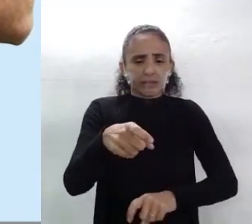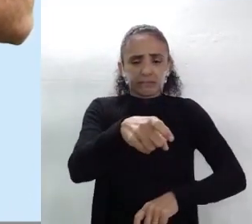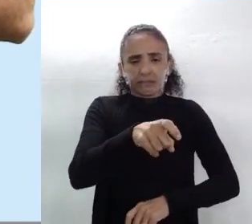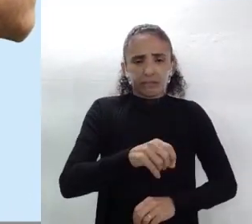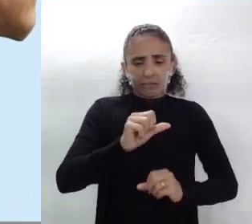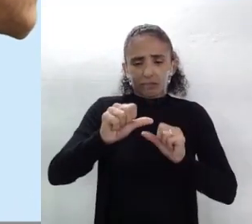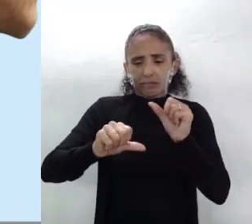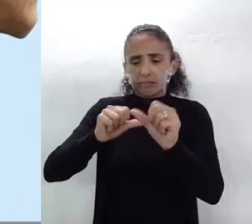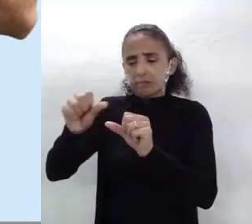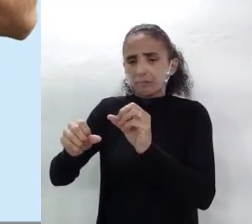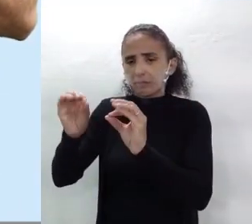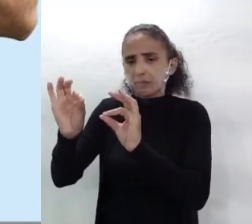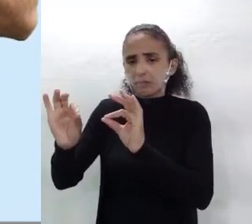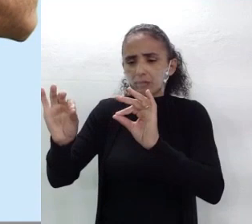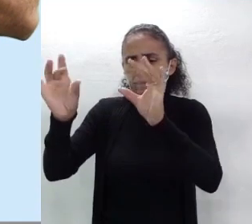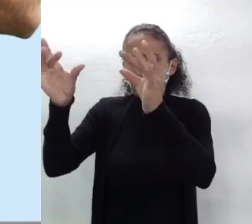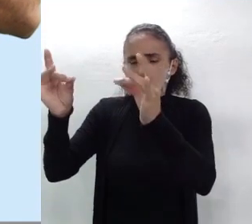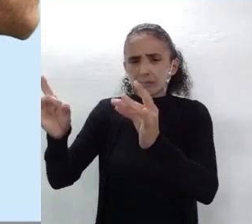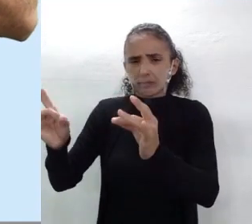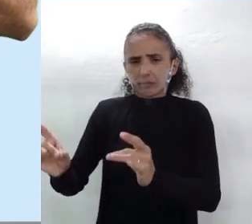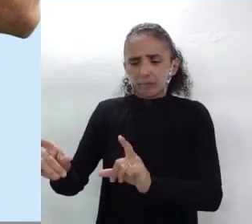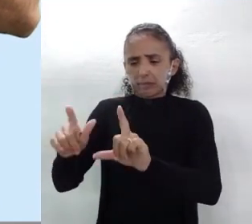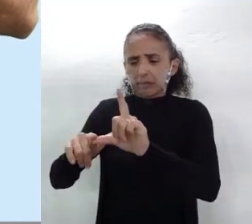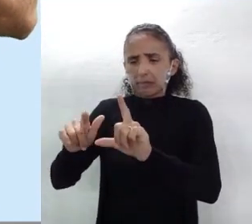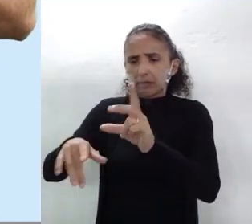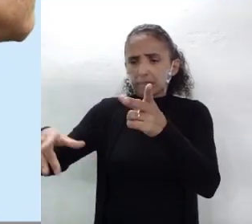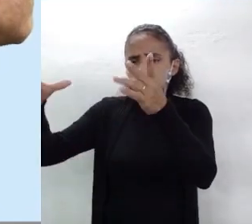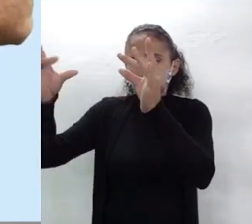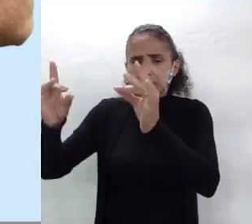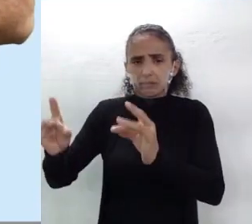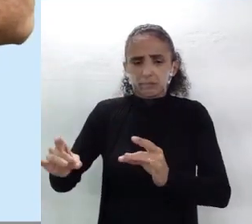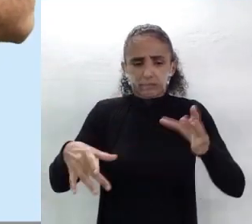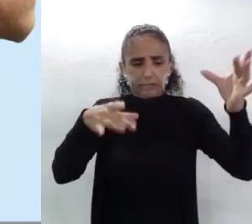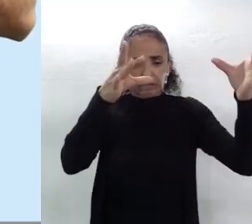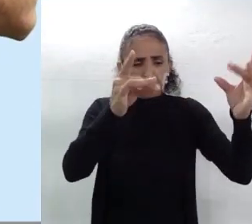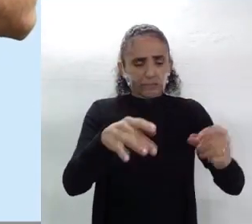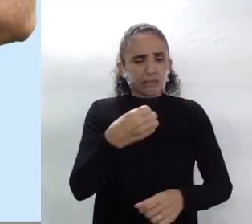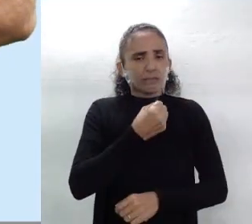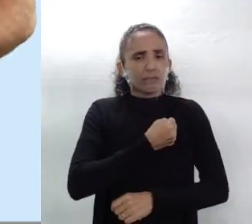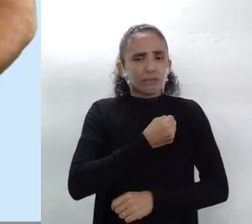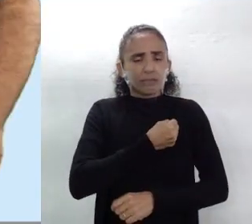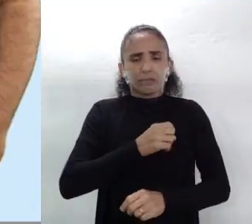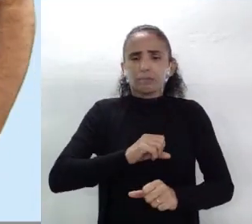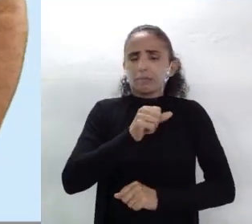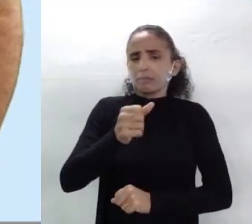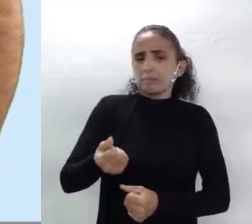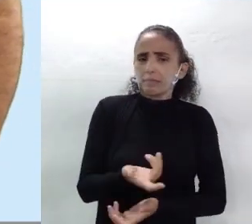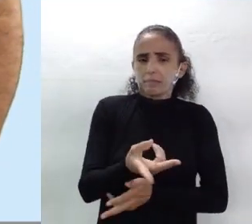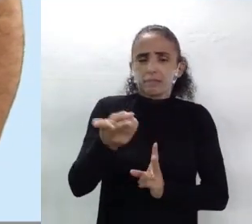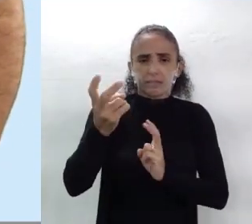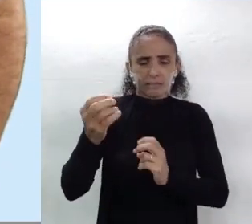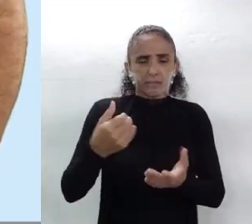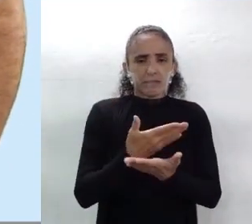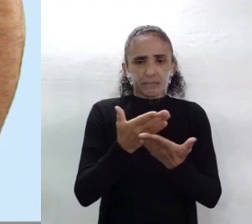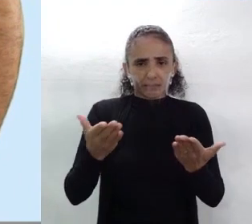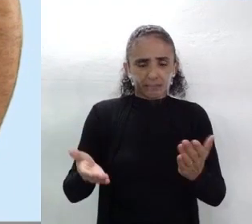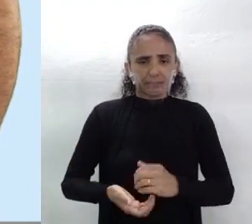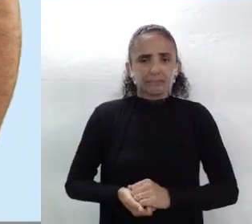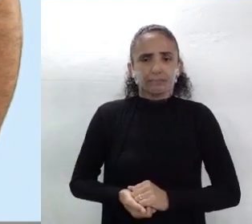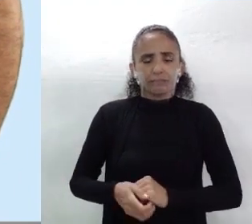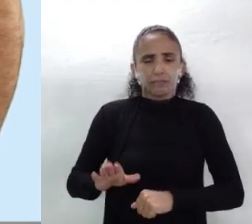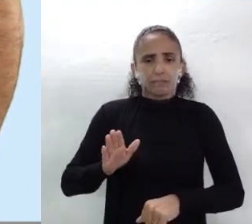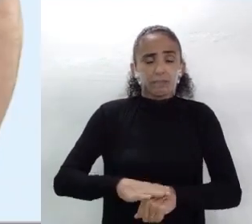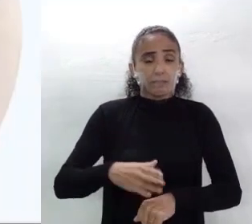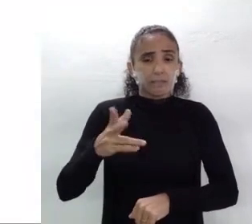mudando de sinal. Depois, o valor que tem um X vai ficar sozinho, passa dividindo e você encontra o valor de X. Vamos de mais